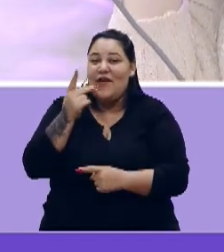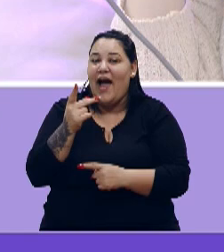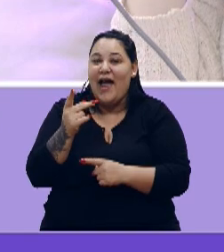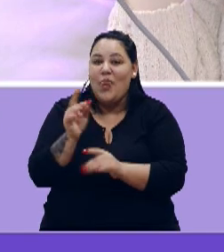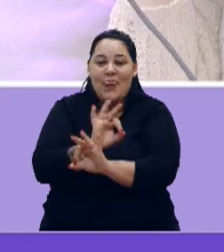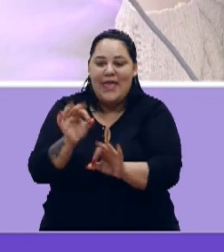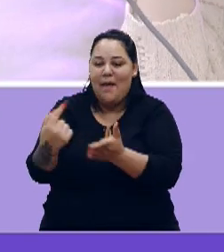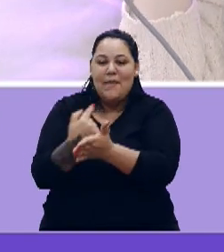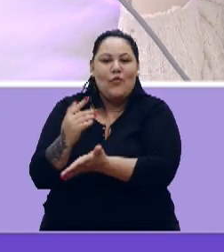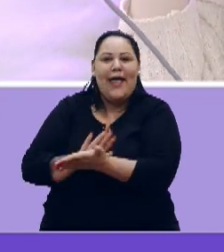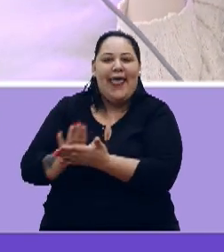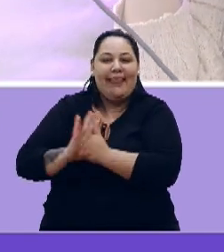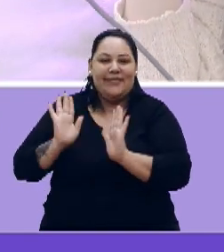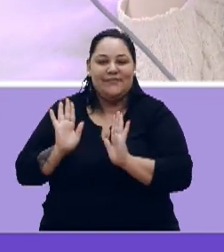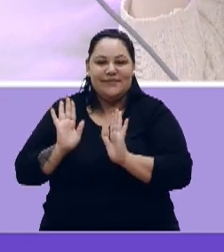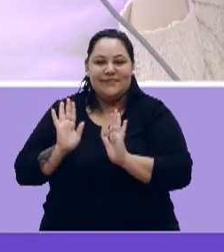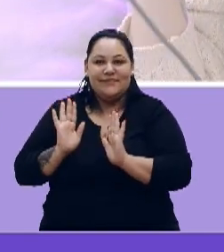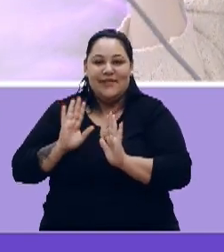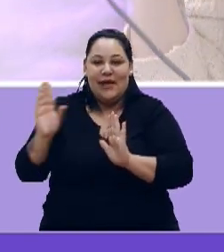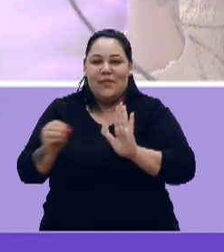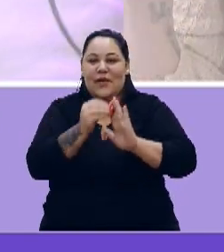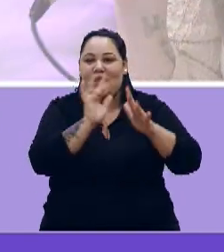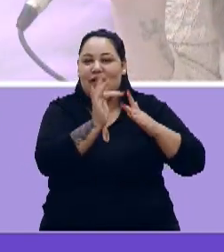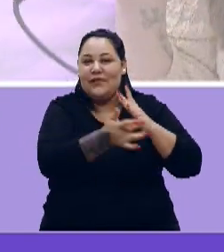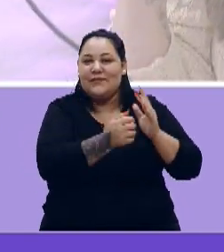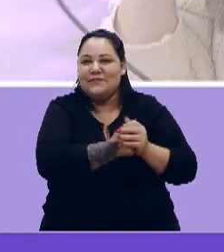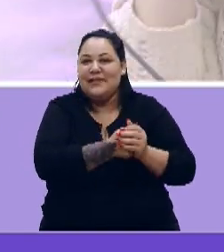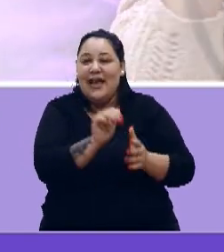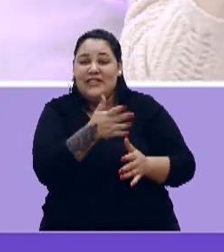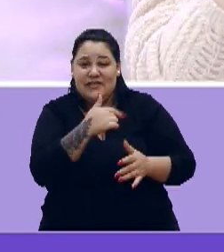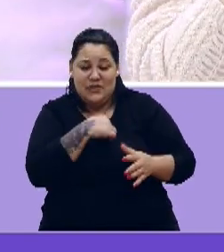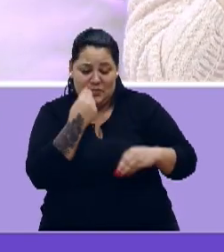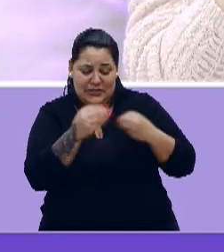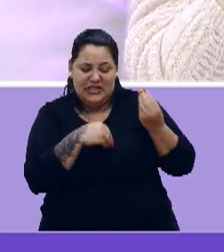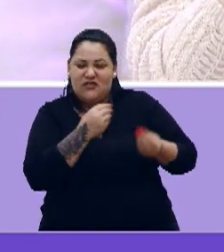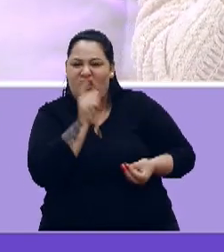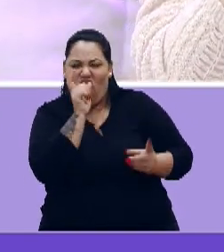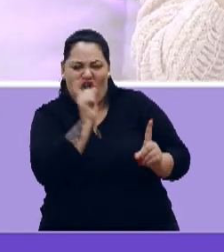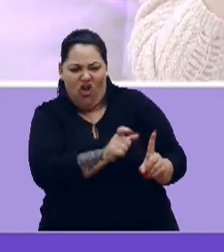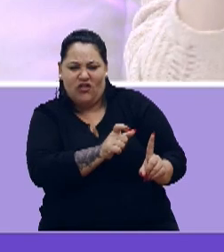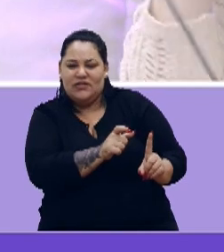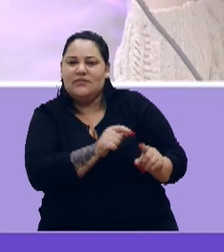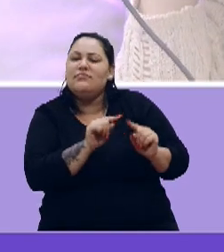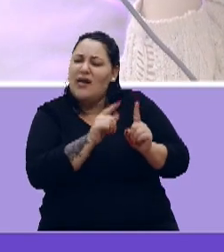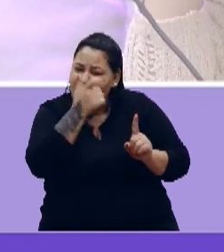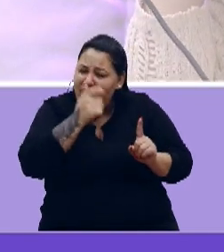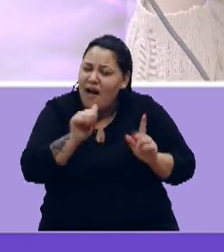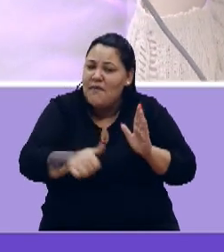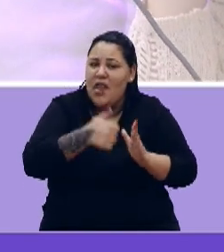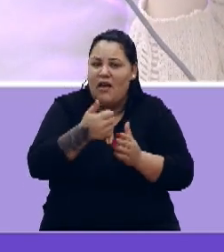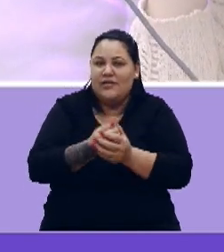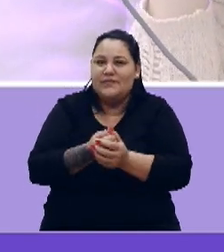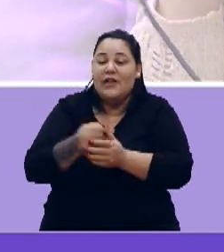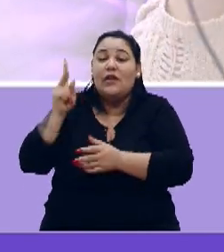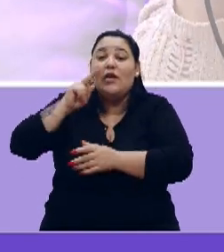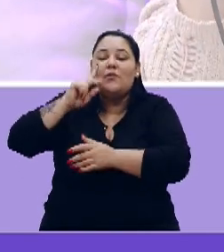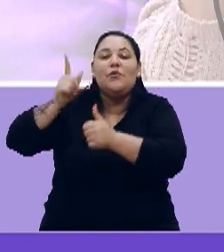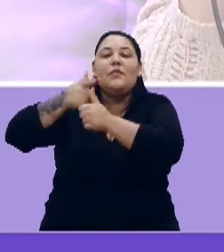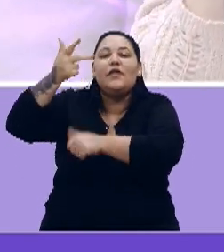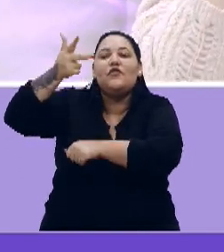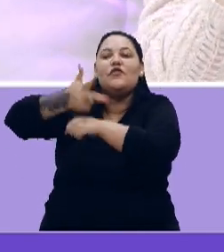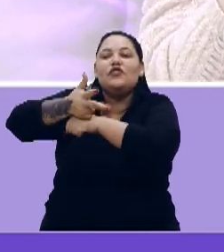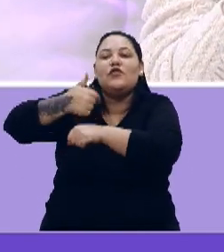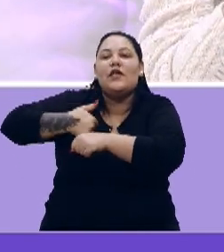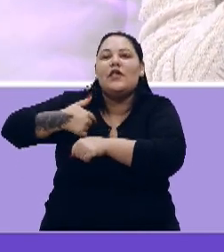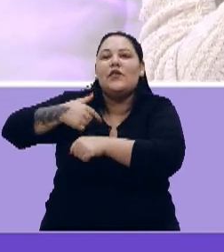acho maravilhoso. Então, às vezes eu me sinto meio grossa, mas eu prefiro. Eu já deixo lá. E eu lembro desse meu primeiro vídeo que eu gravei, eu falava no